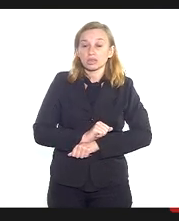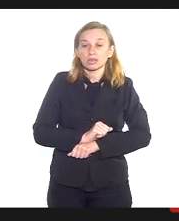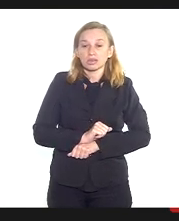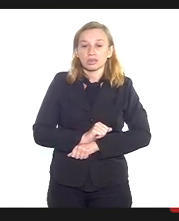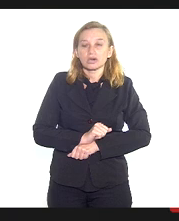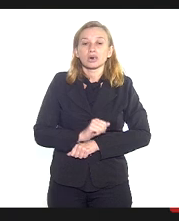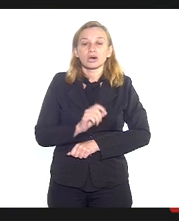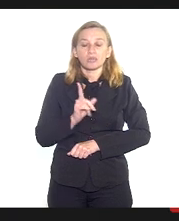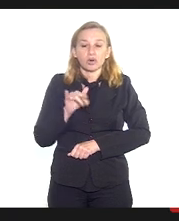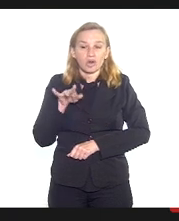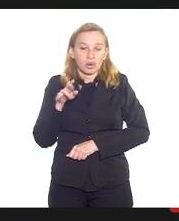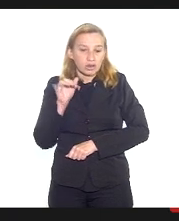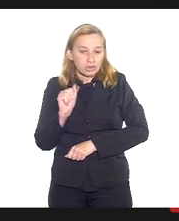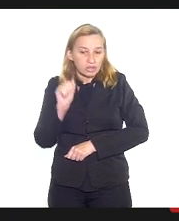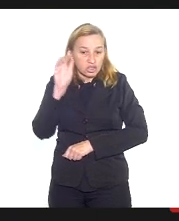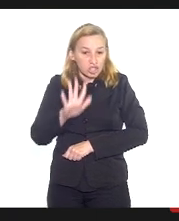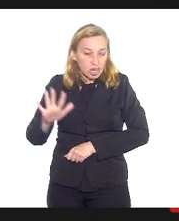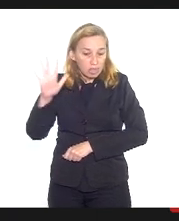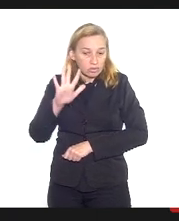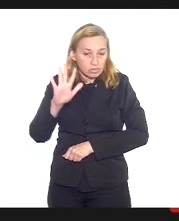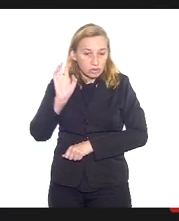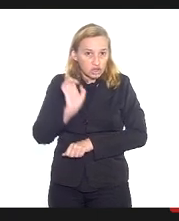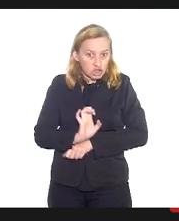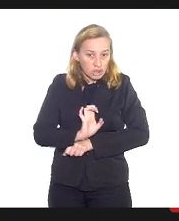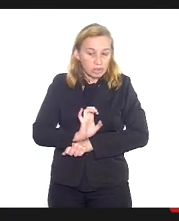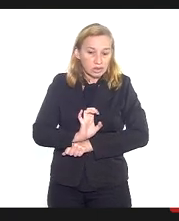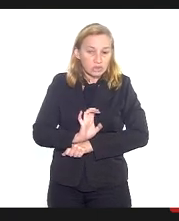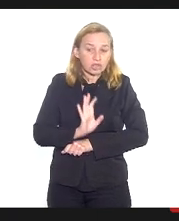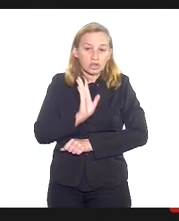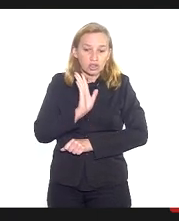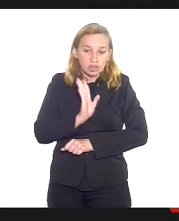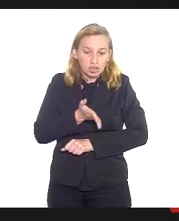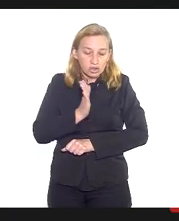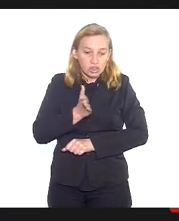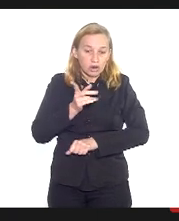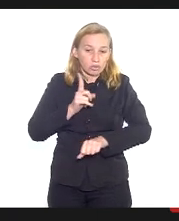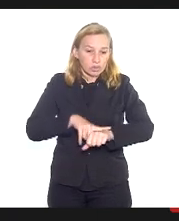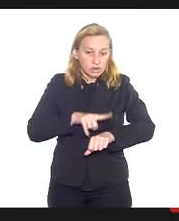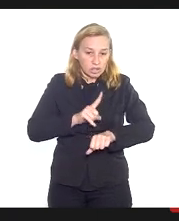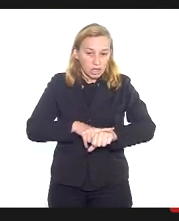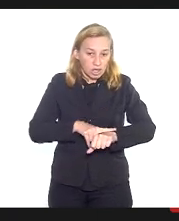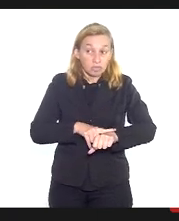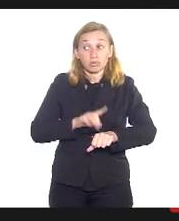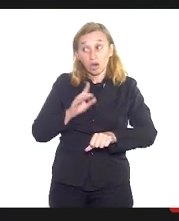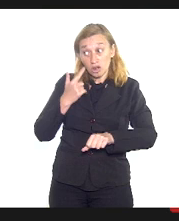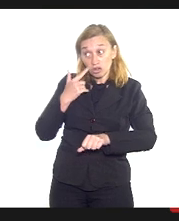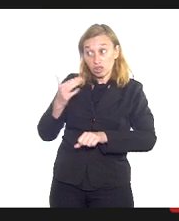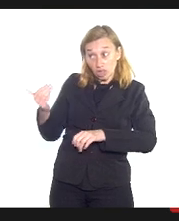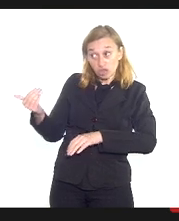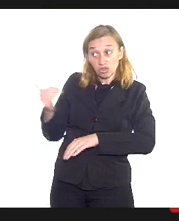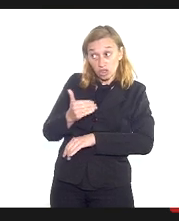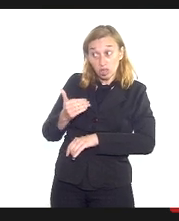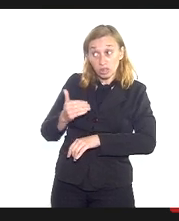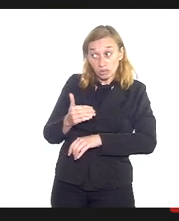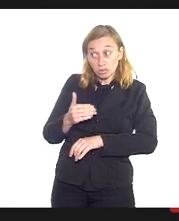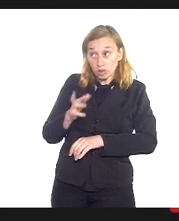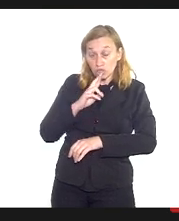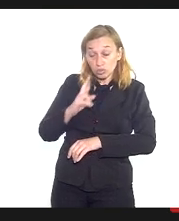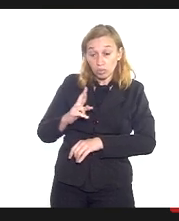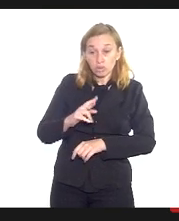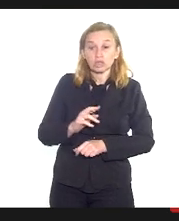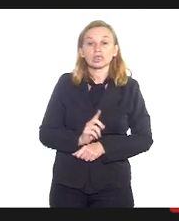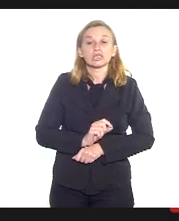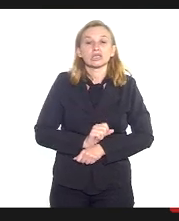a Procuradoria-Geral do Estado, que já passou o prazo, já deve estar chegando, e a